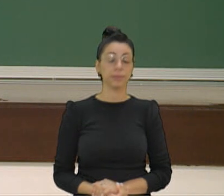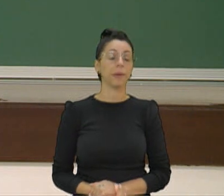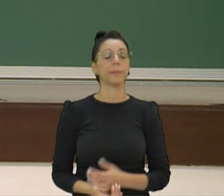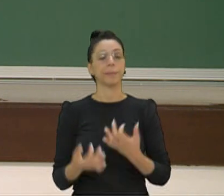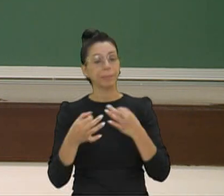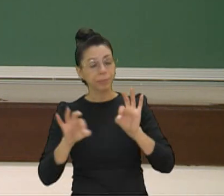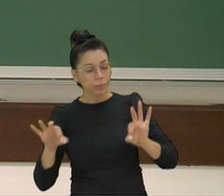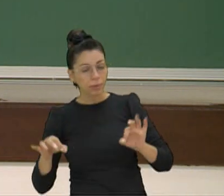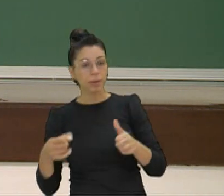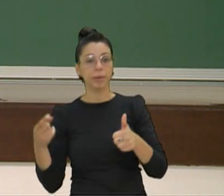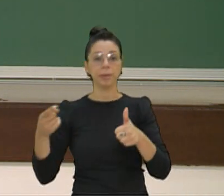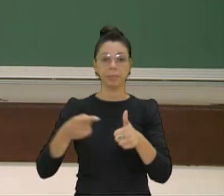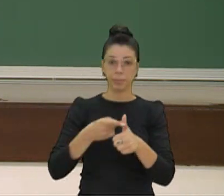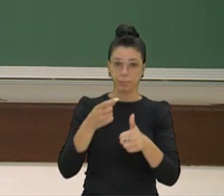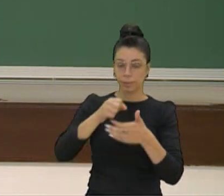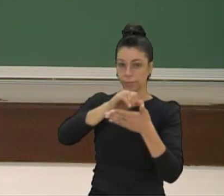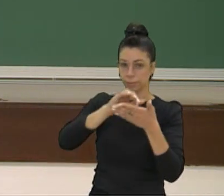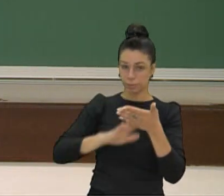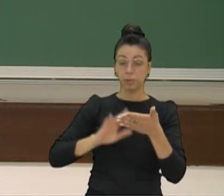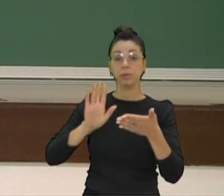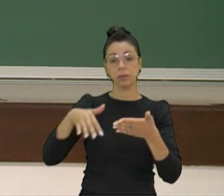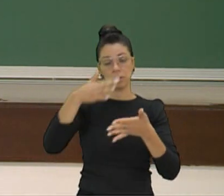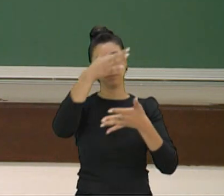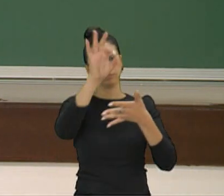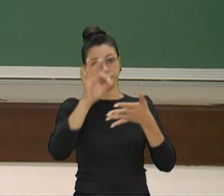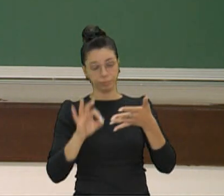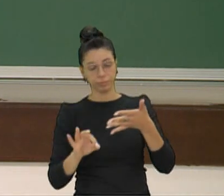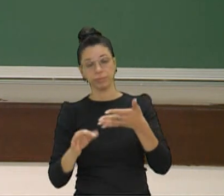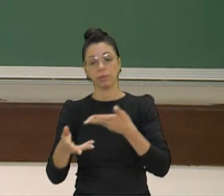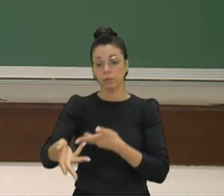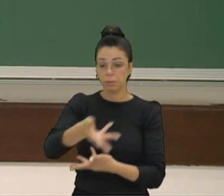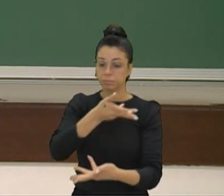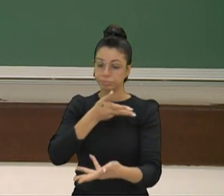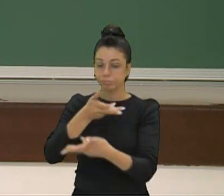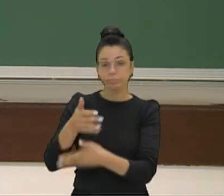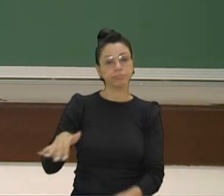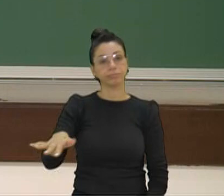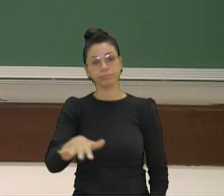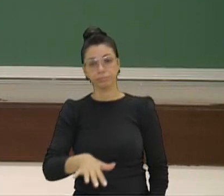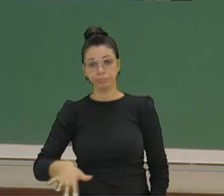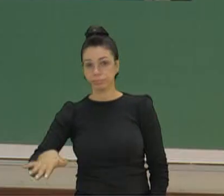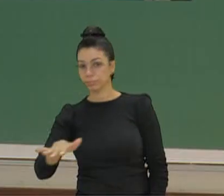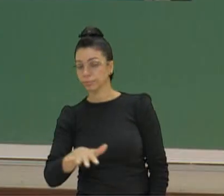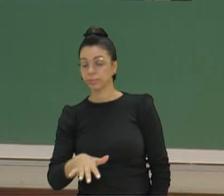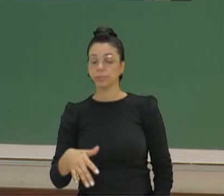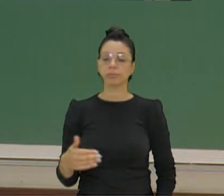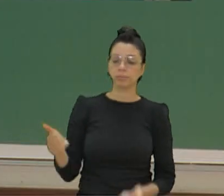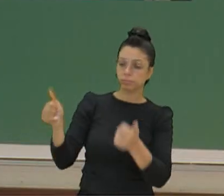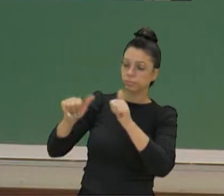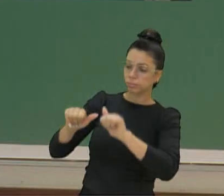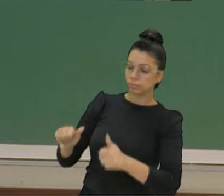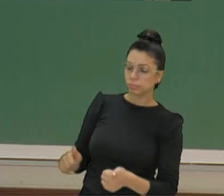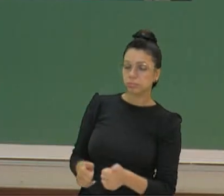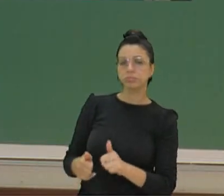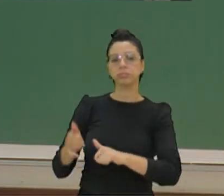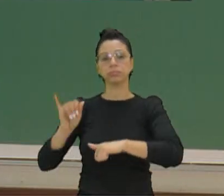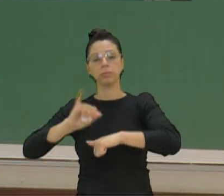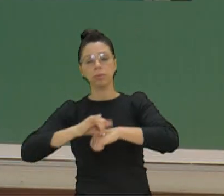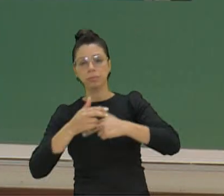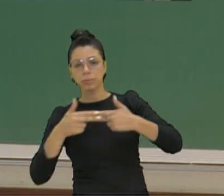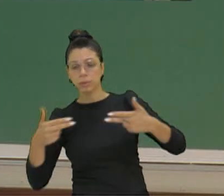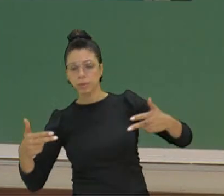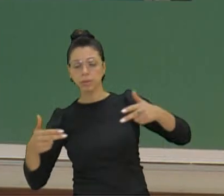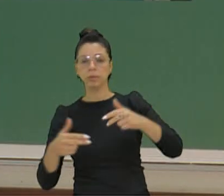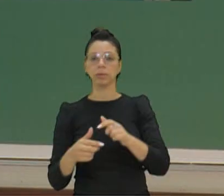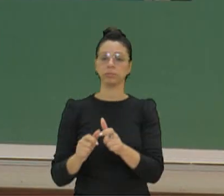Ótimo, a primeira parte do nosso exercício está corrigida. Já sabemos da interação com o ambiente, que eu sei as formas, os objetos, se